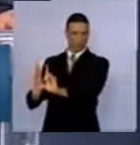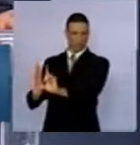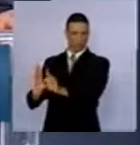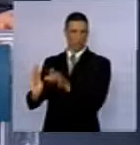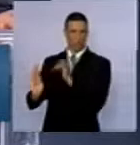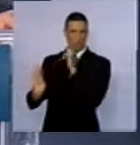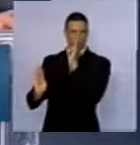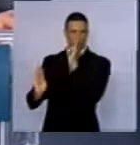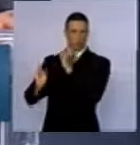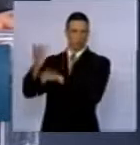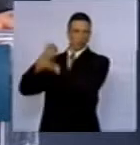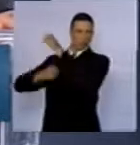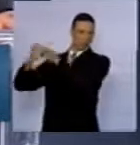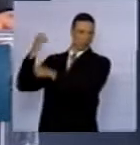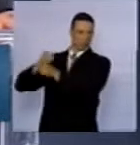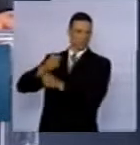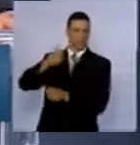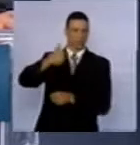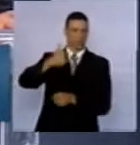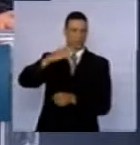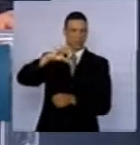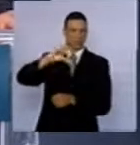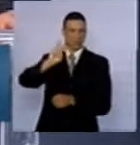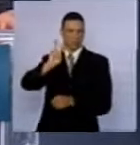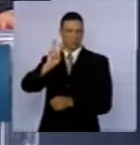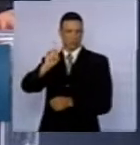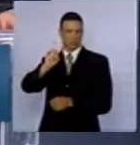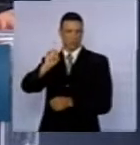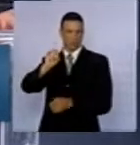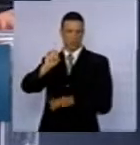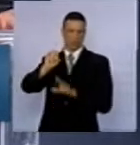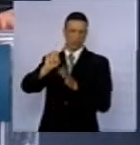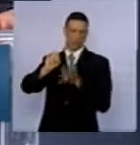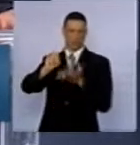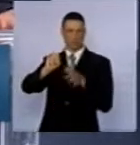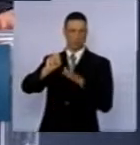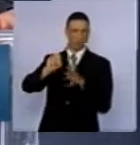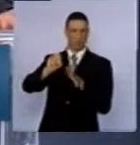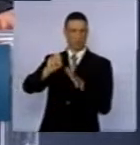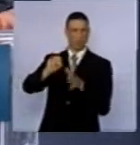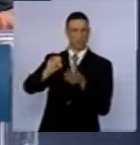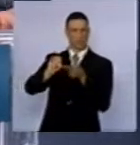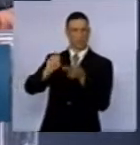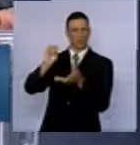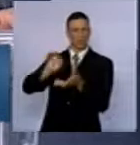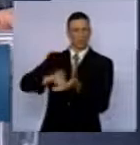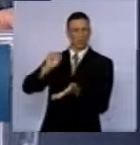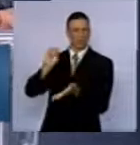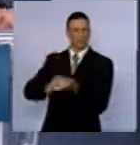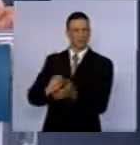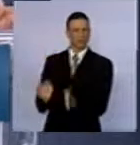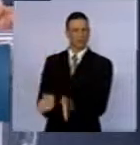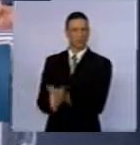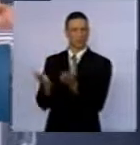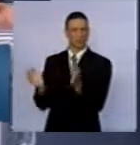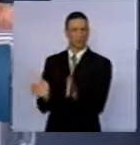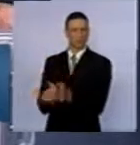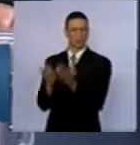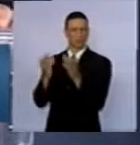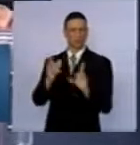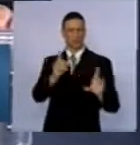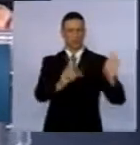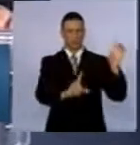Quando ela nasceu em 50, né, e eu acho que era muito incipiente, de uma forma muito muito precária, a televisão era ao